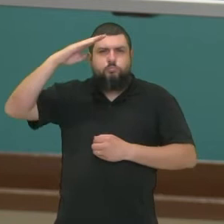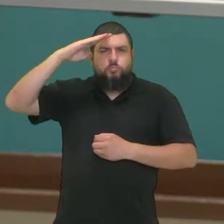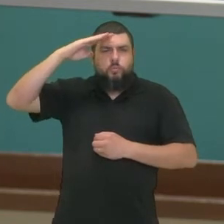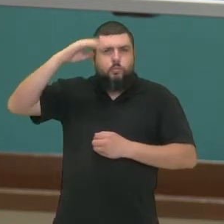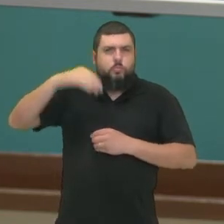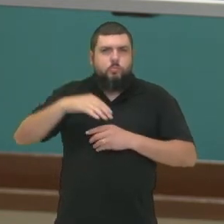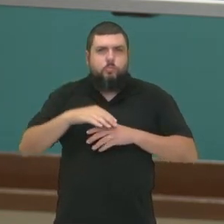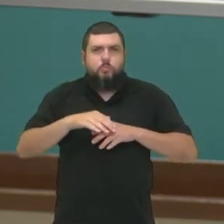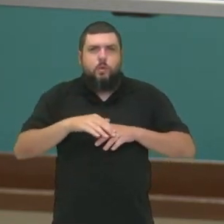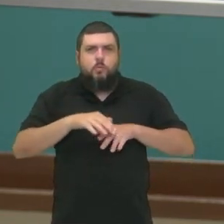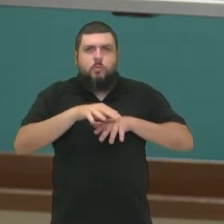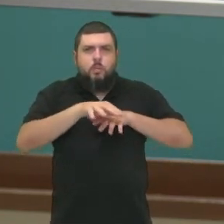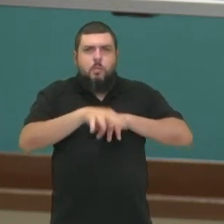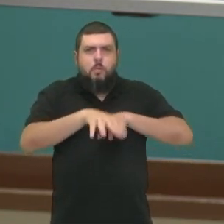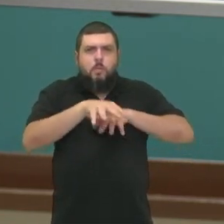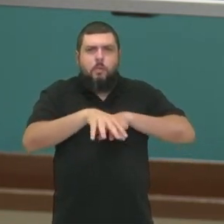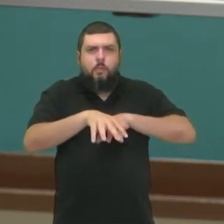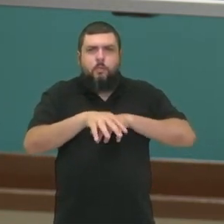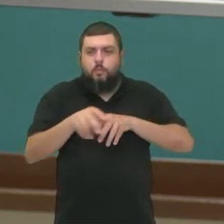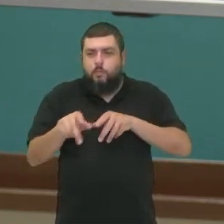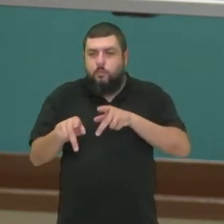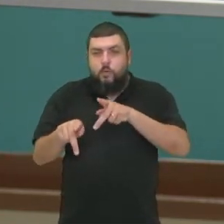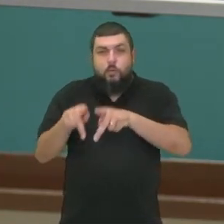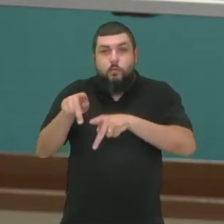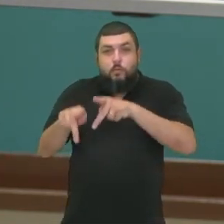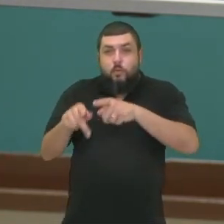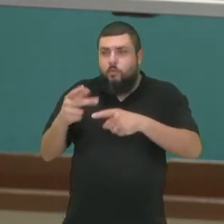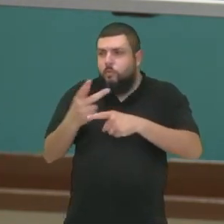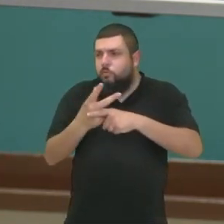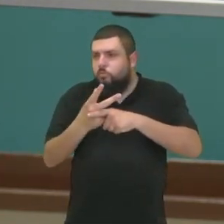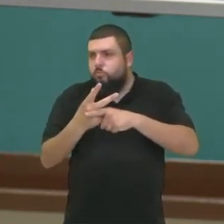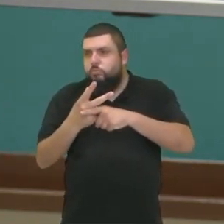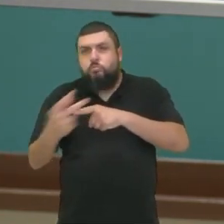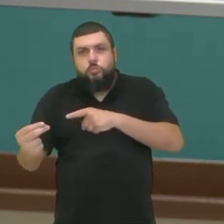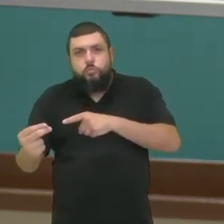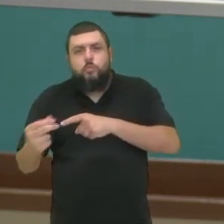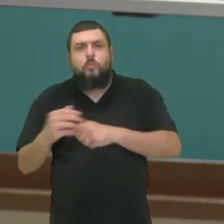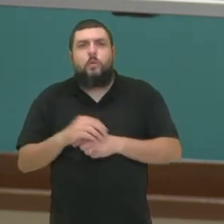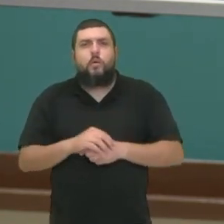conquistas contra outros povos, eles tinham o direito de poder